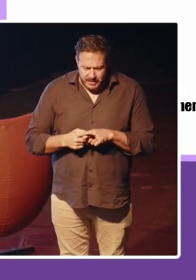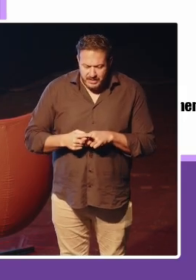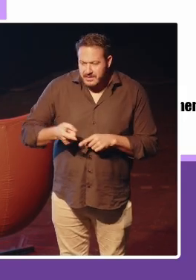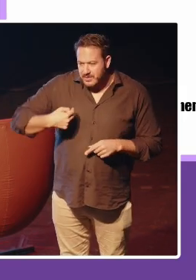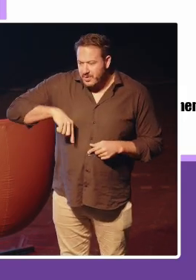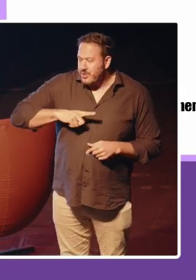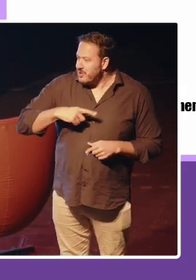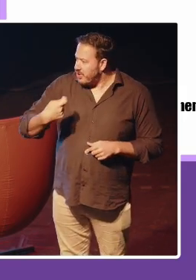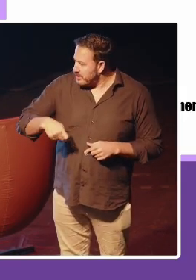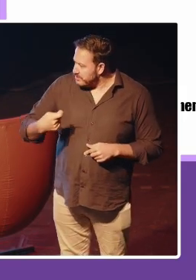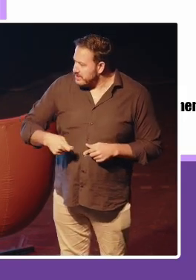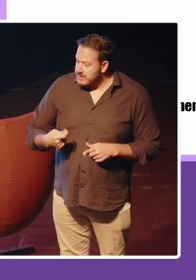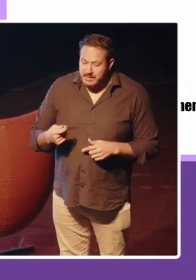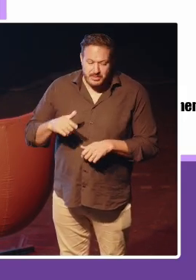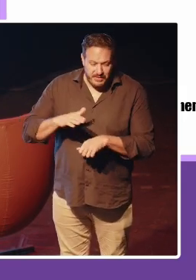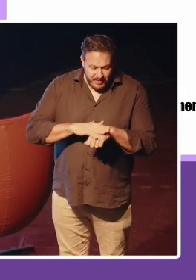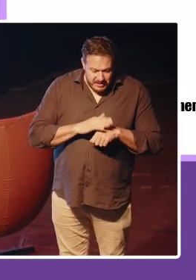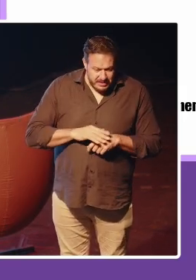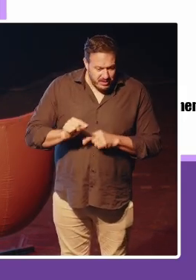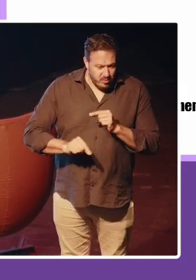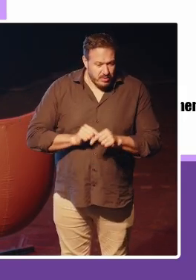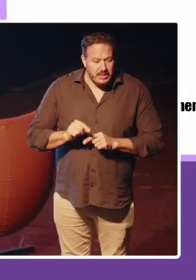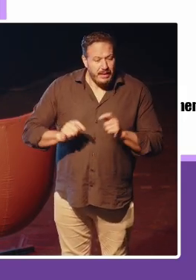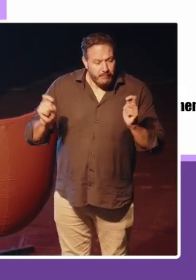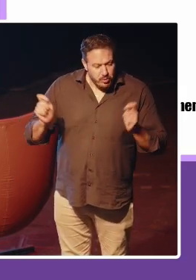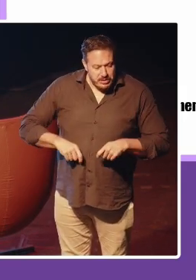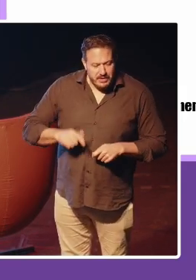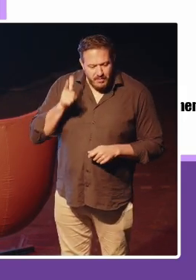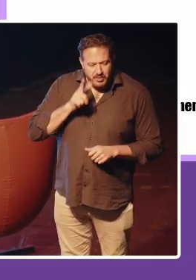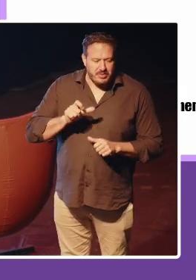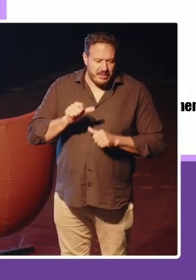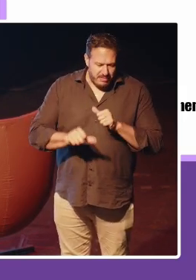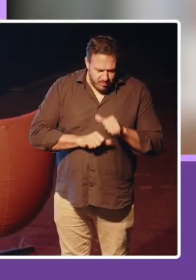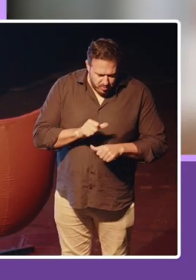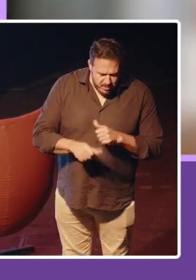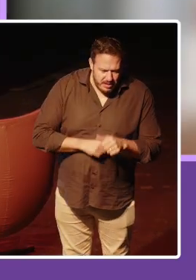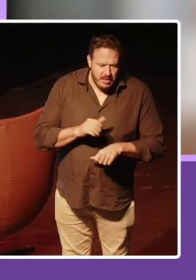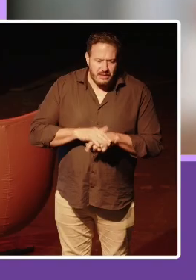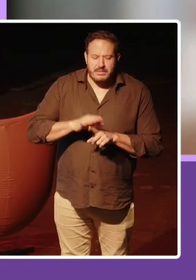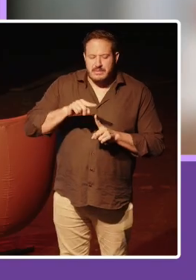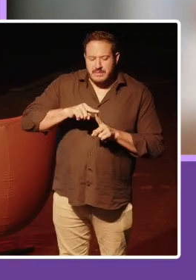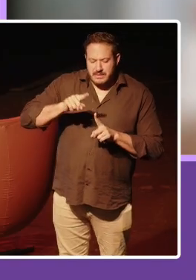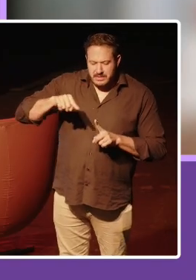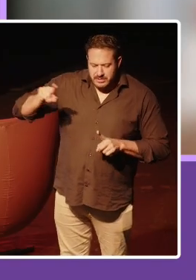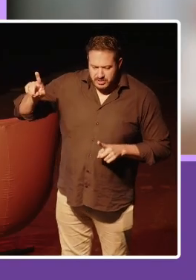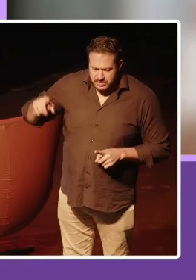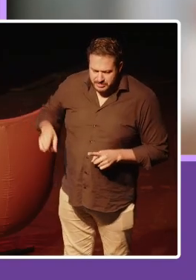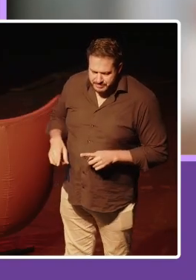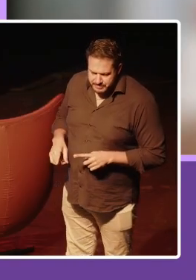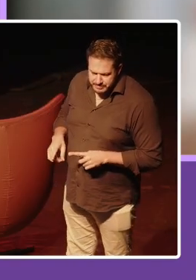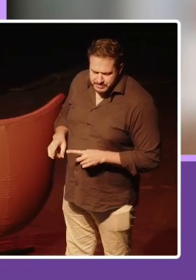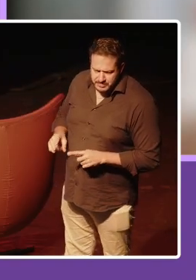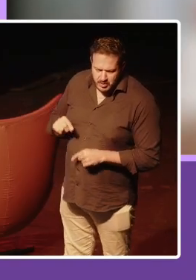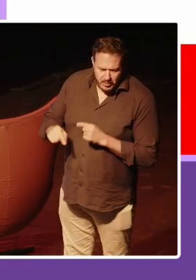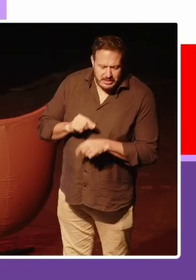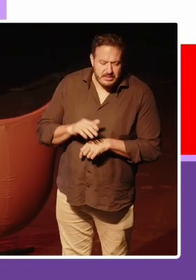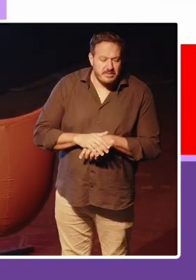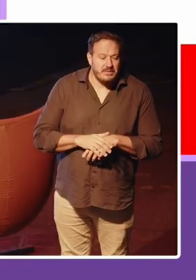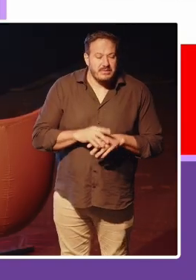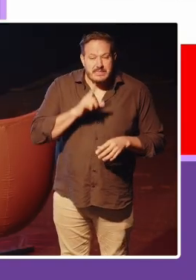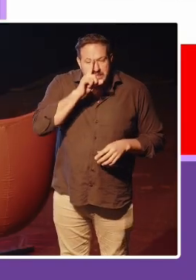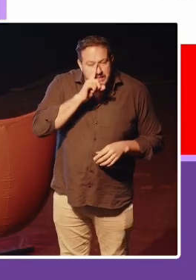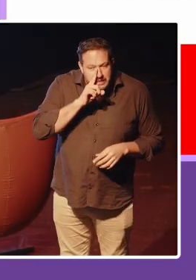nós precisamos fazer o que for possível para mudar essas estatísticas. Quais são os fatores de risco